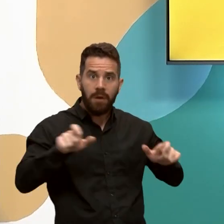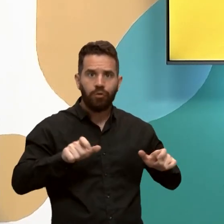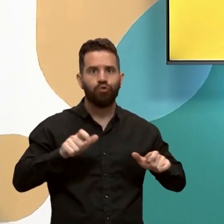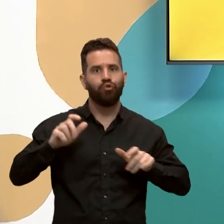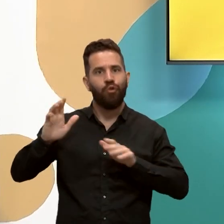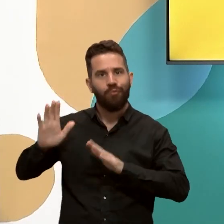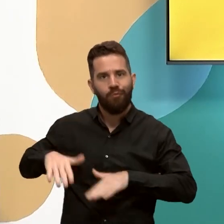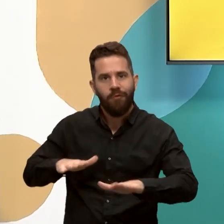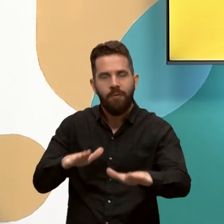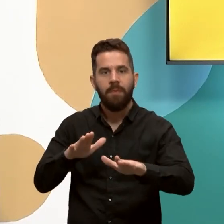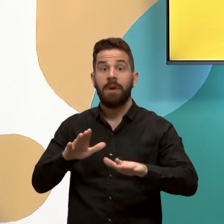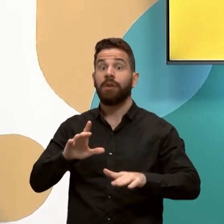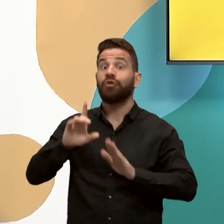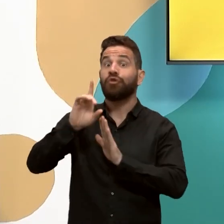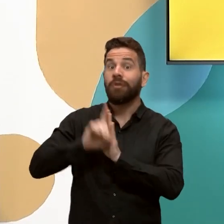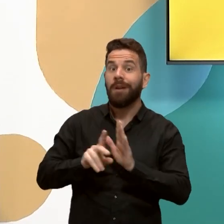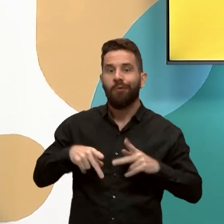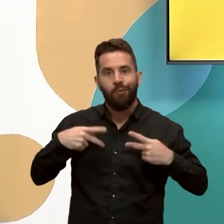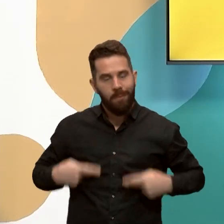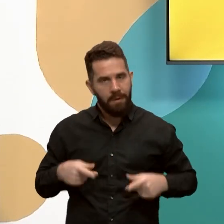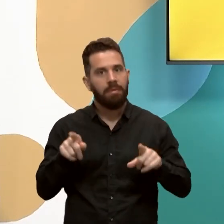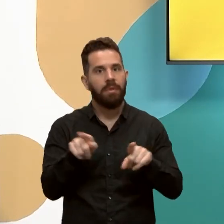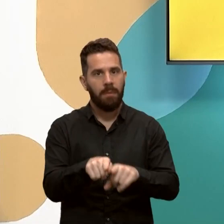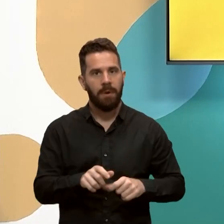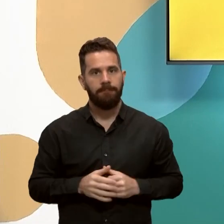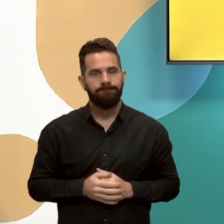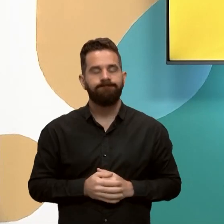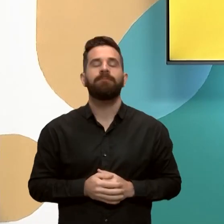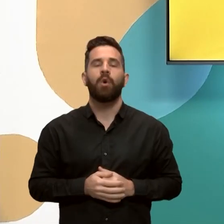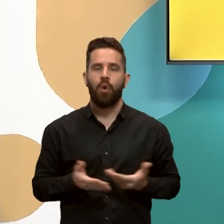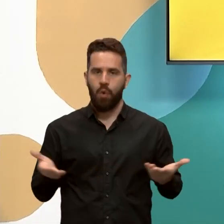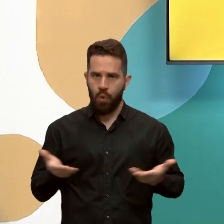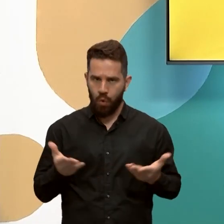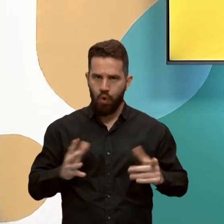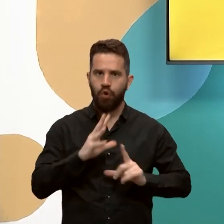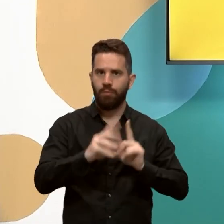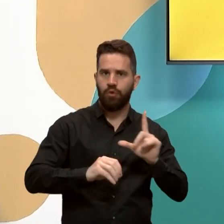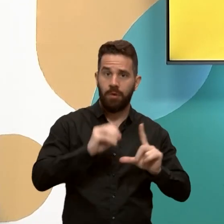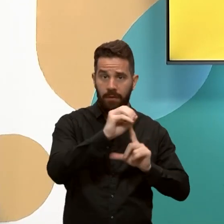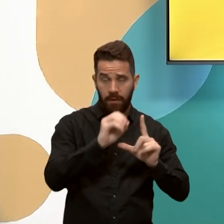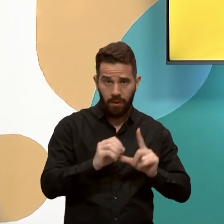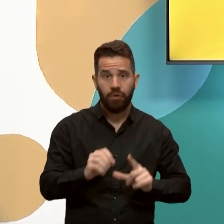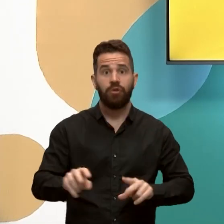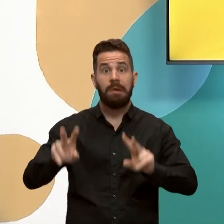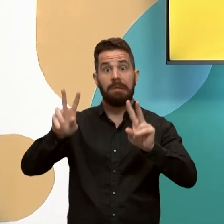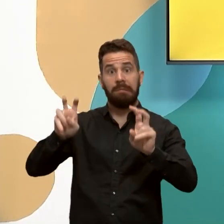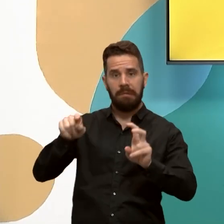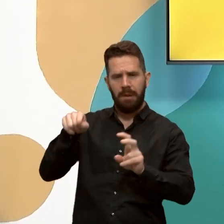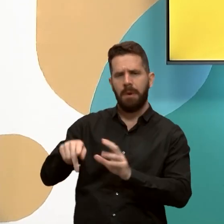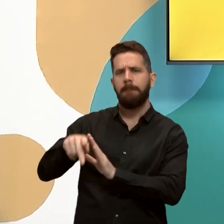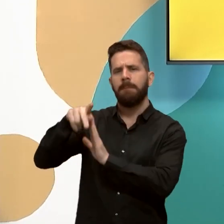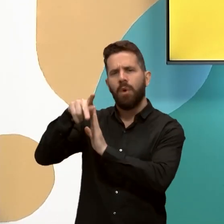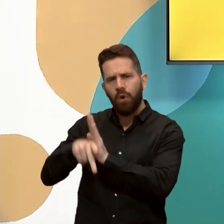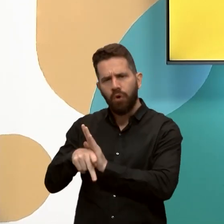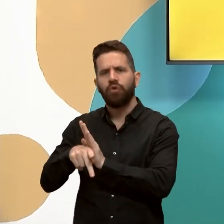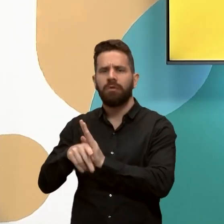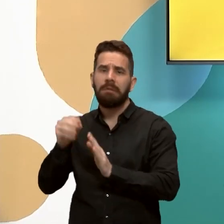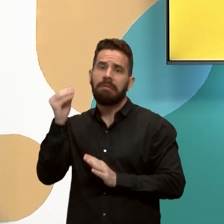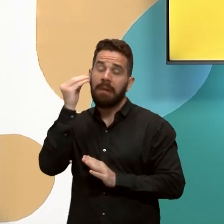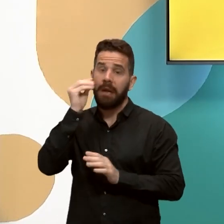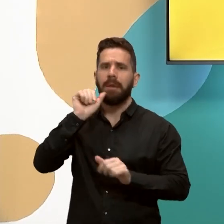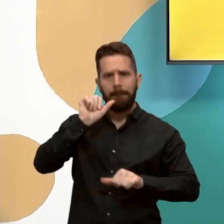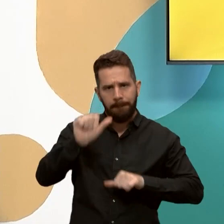em direitos humanos. E é por isso que no programa de hoje nós vamos falar sobre um projeto que tenta mudar um